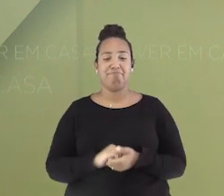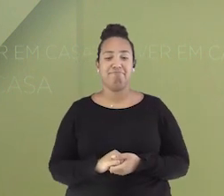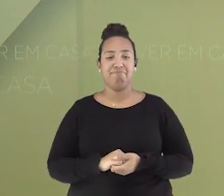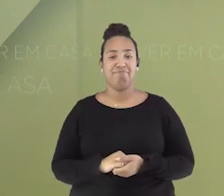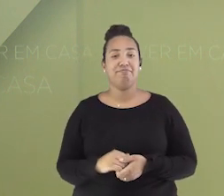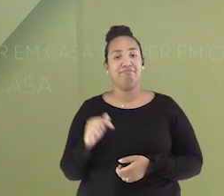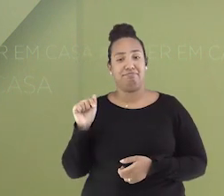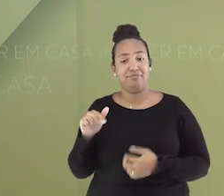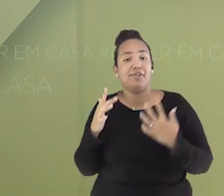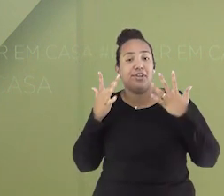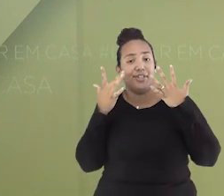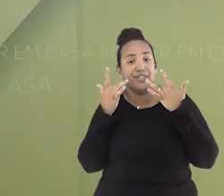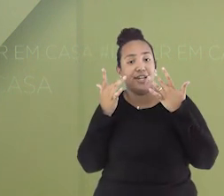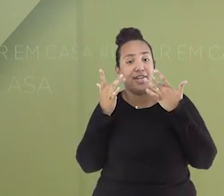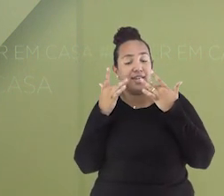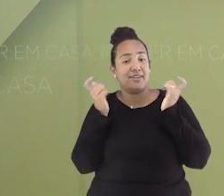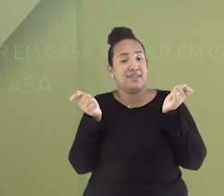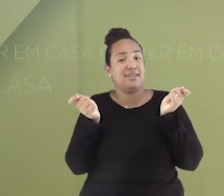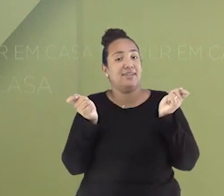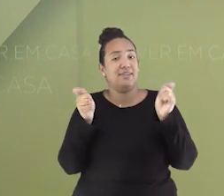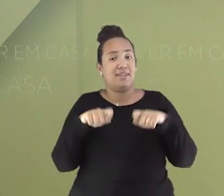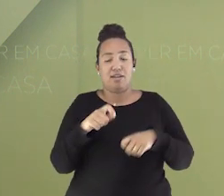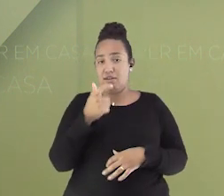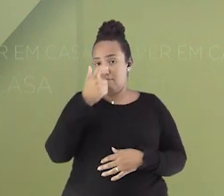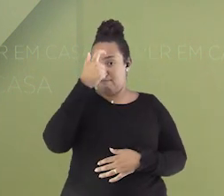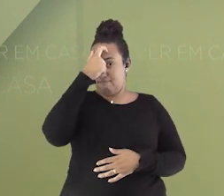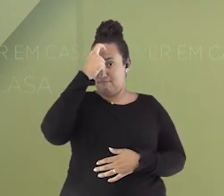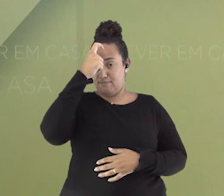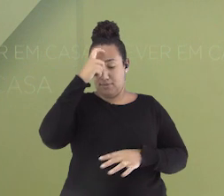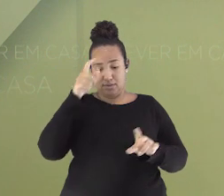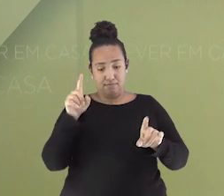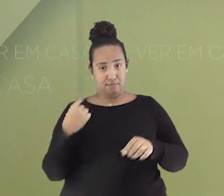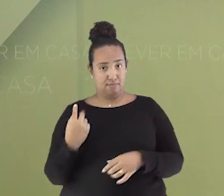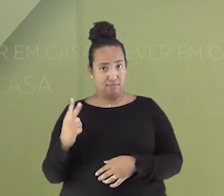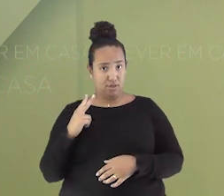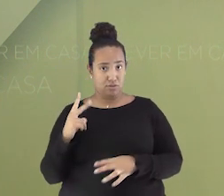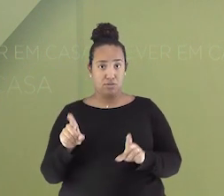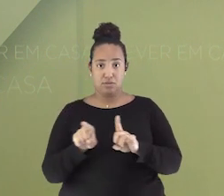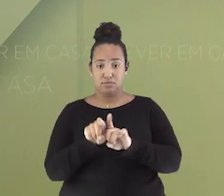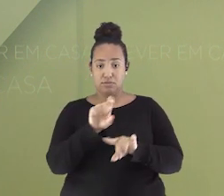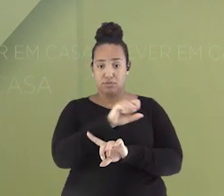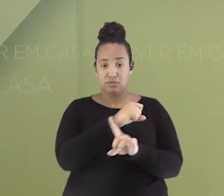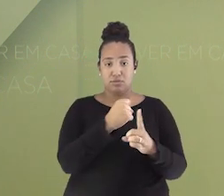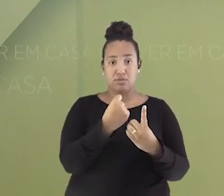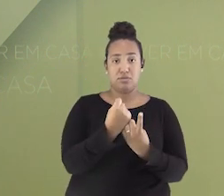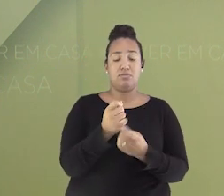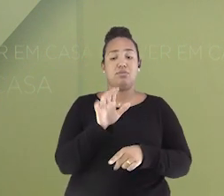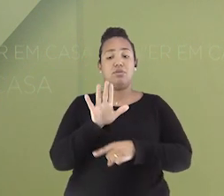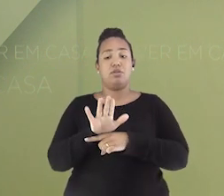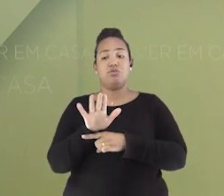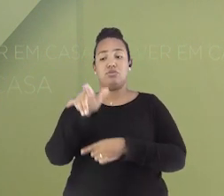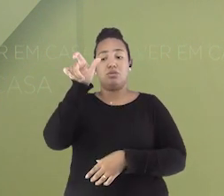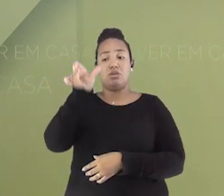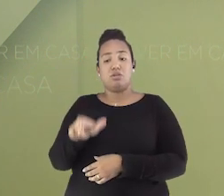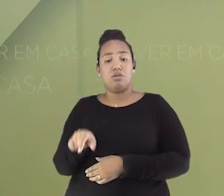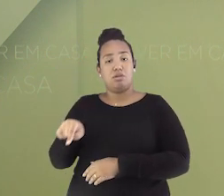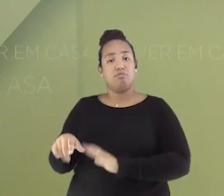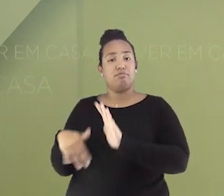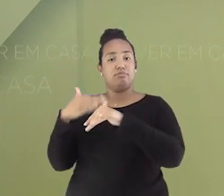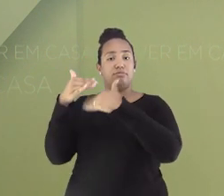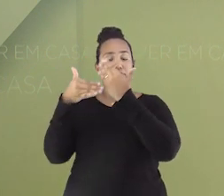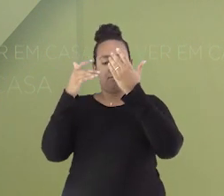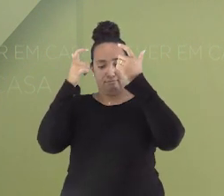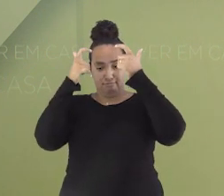acessível. Esse fato nos permite moldar a consciência individual e social com o objetivo de desenvolvimento pleno do